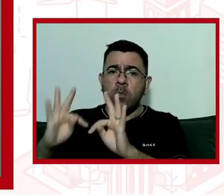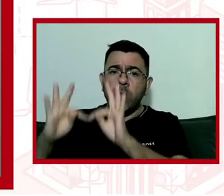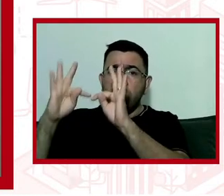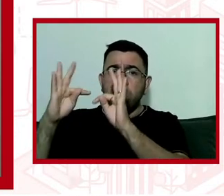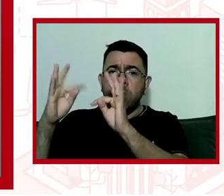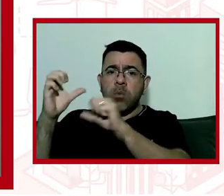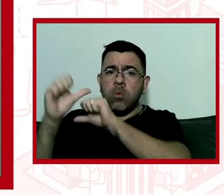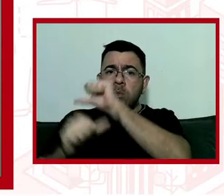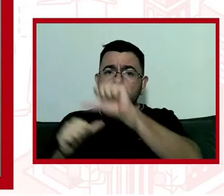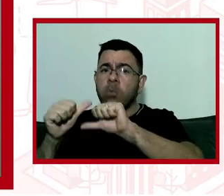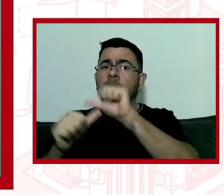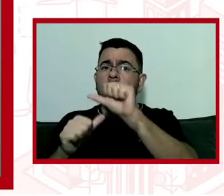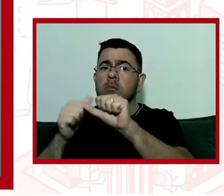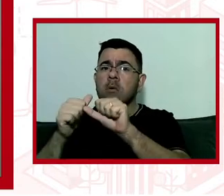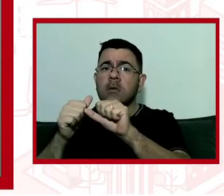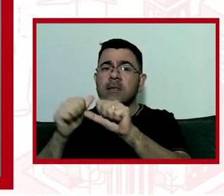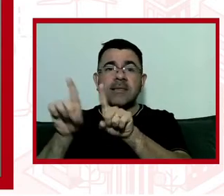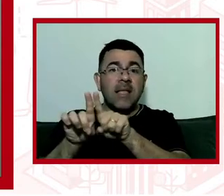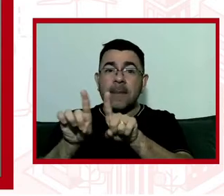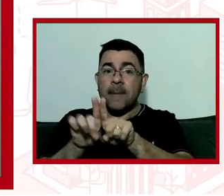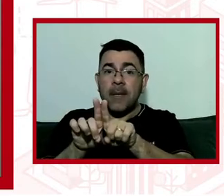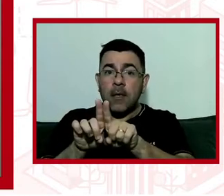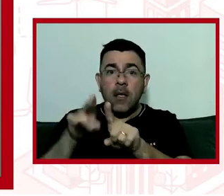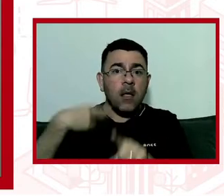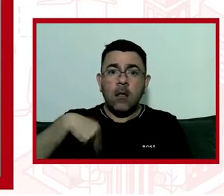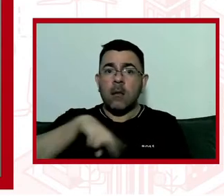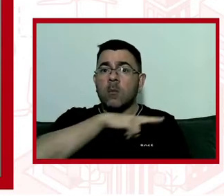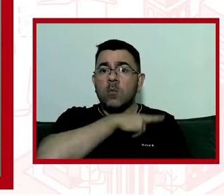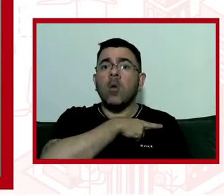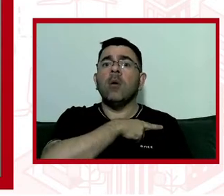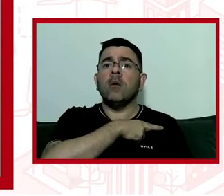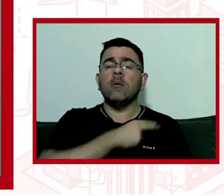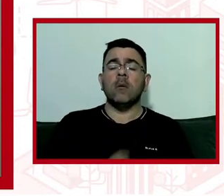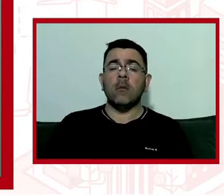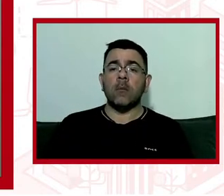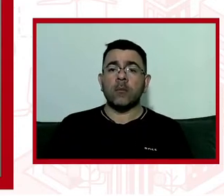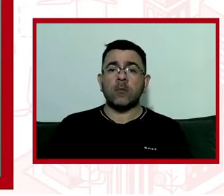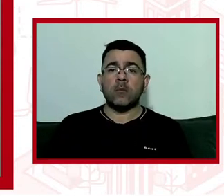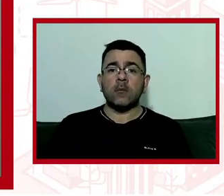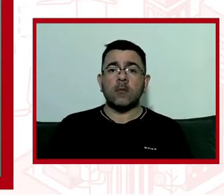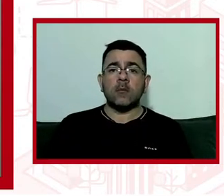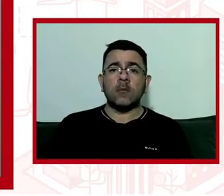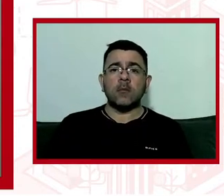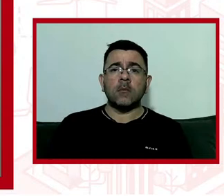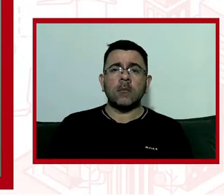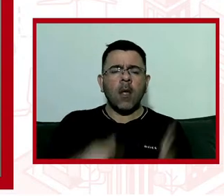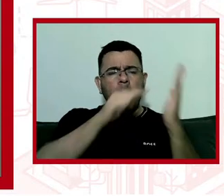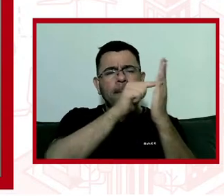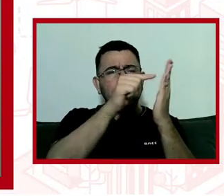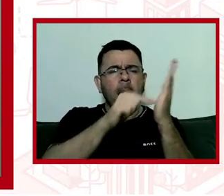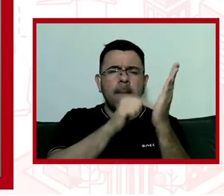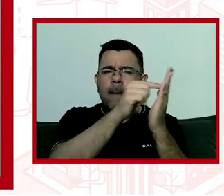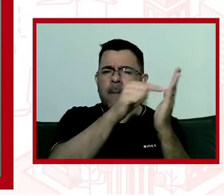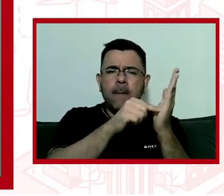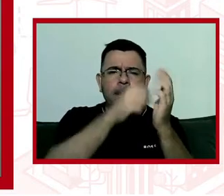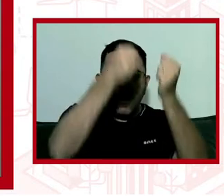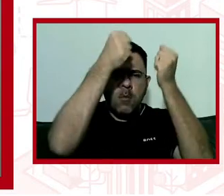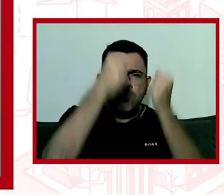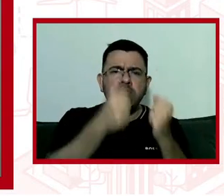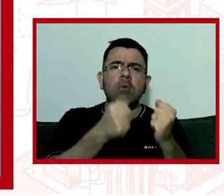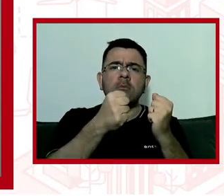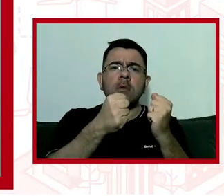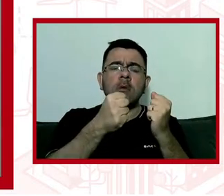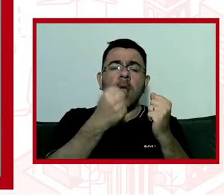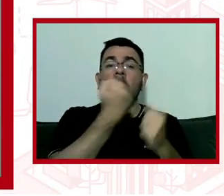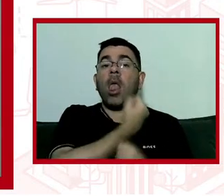eh com isso a gente passou também a ter uma ferramenta muito muito poderosa de dado então a